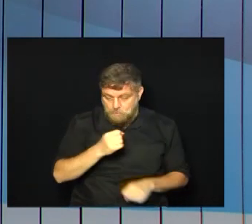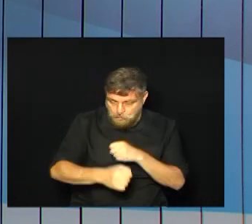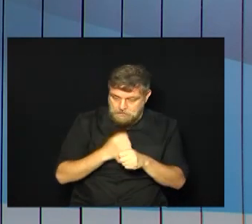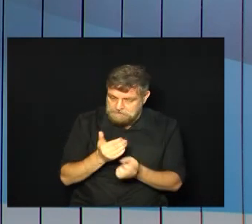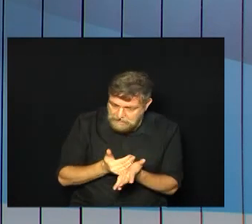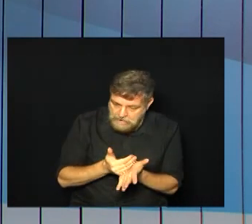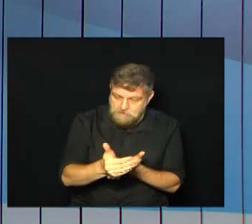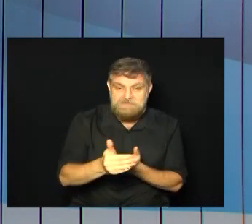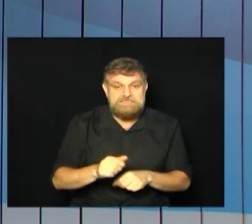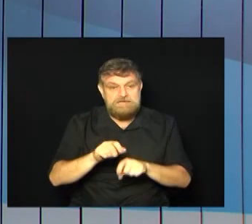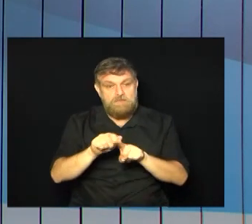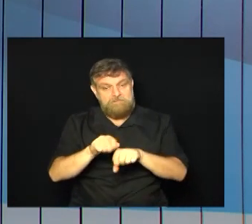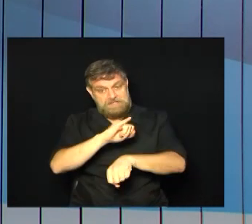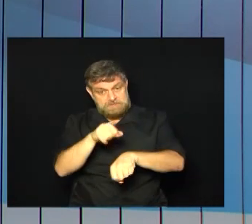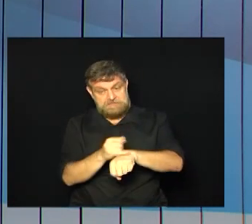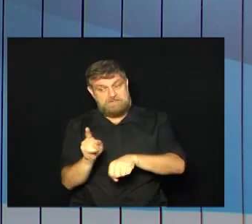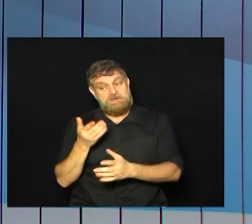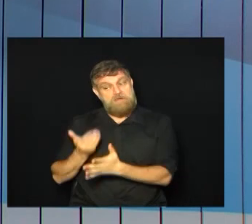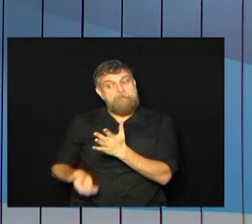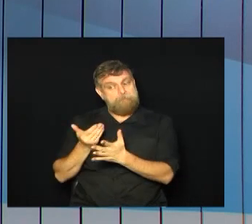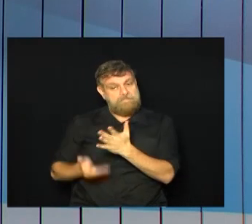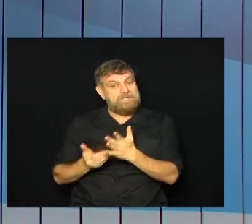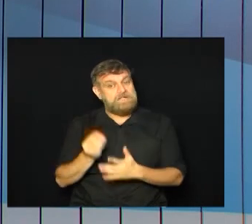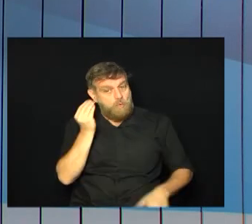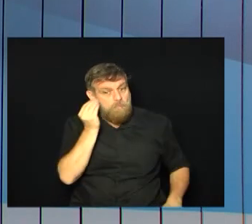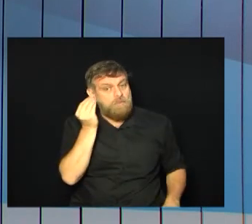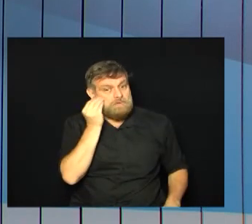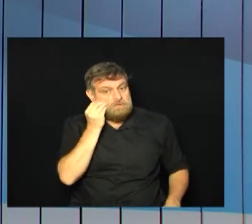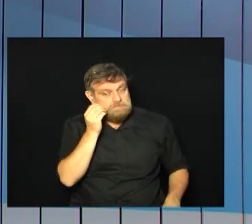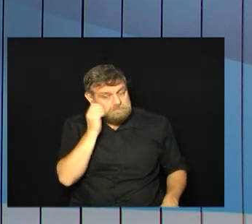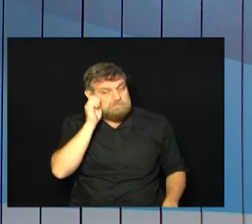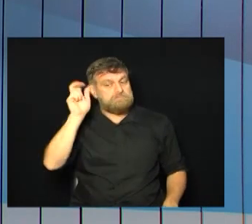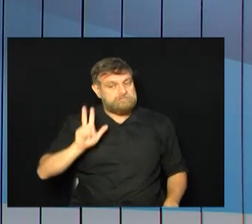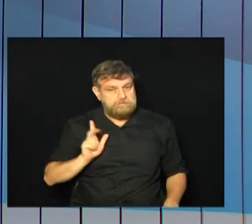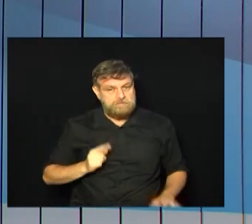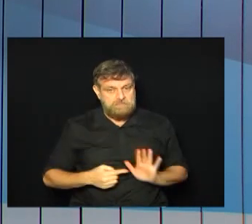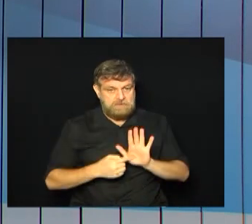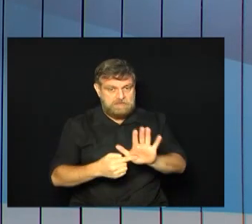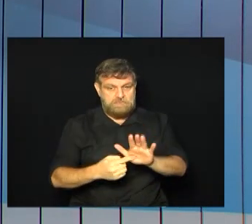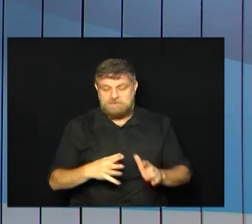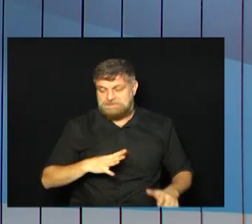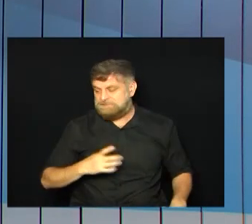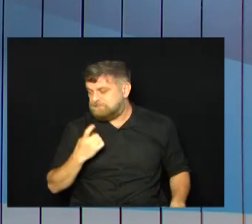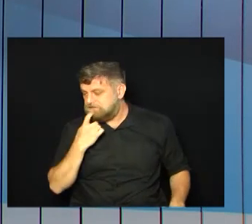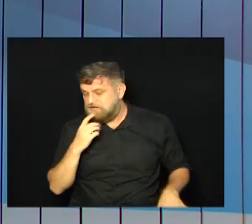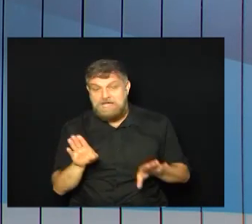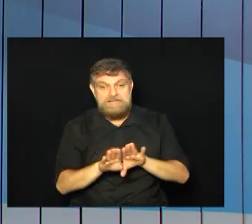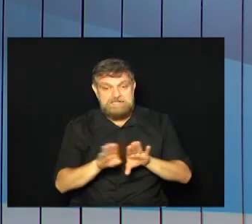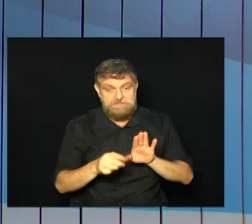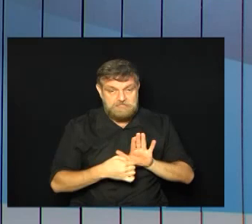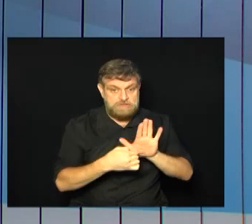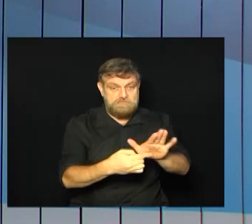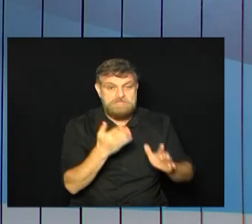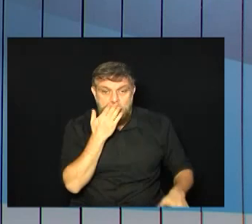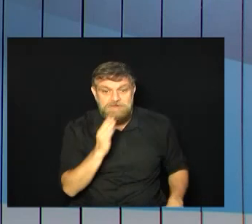ainda estamos no mês de janeiro, então não perca esta oportunidade. A gente mostra aqui do Cepat Campinas e mostramos há pouco também para a